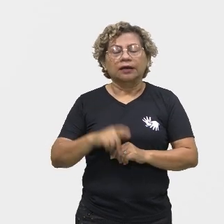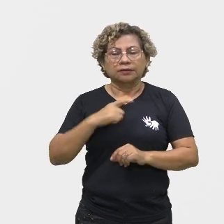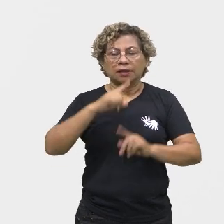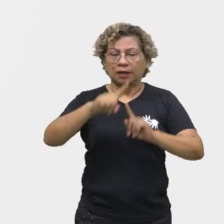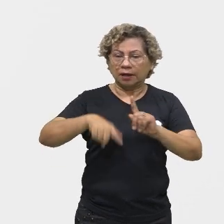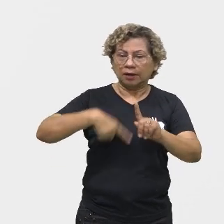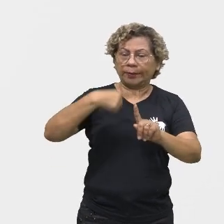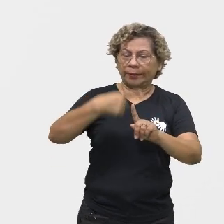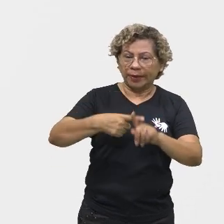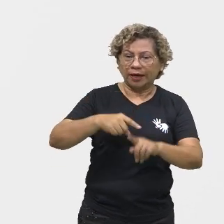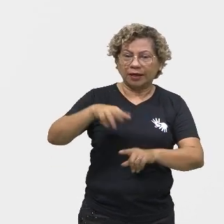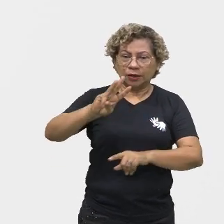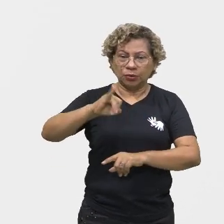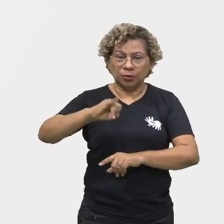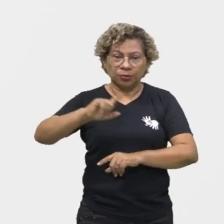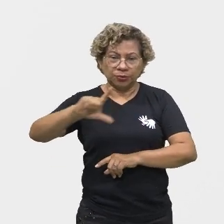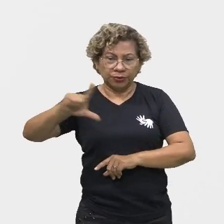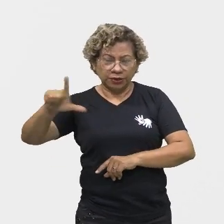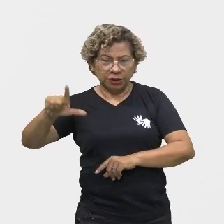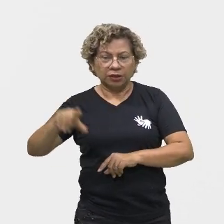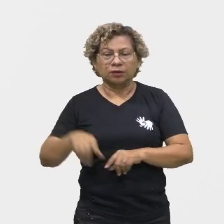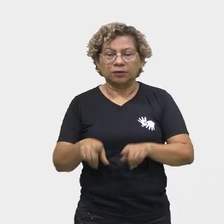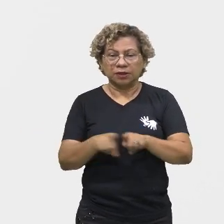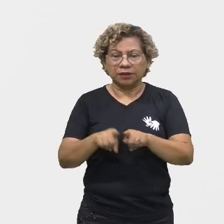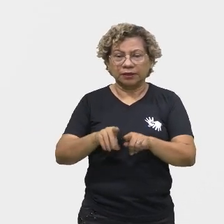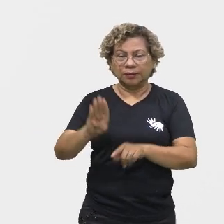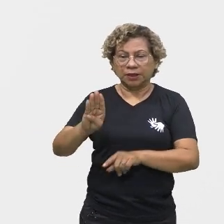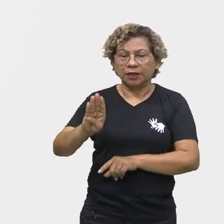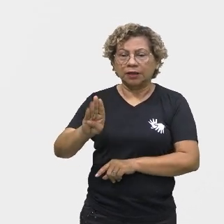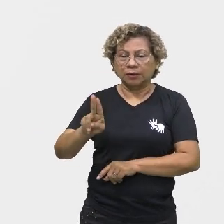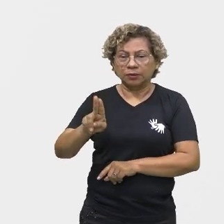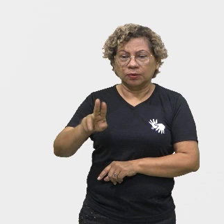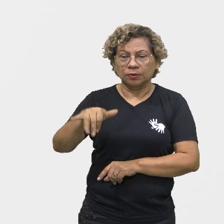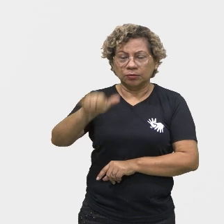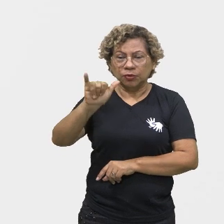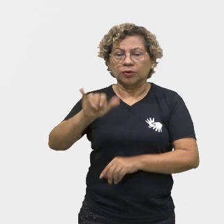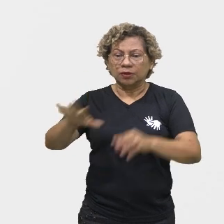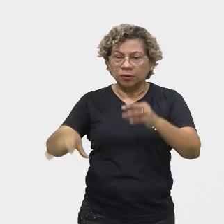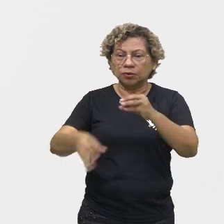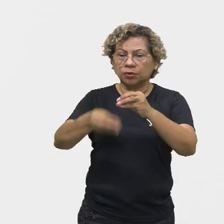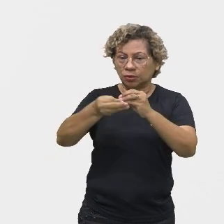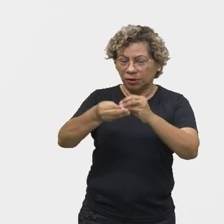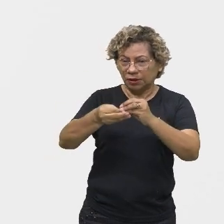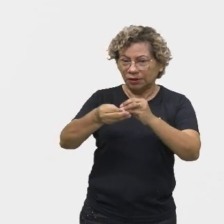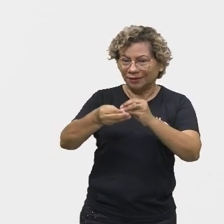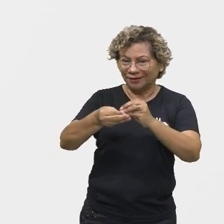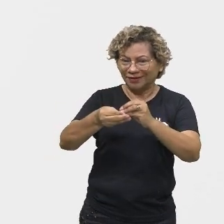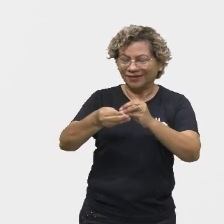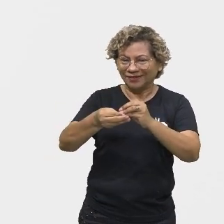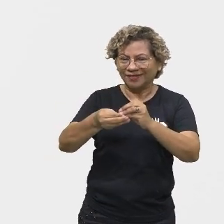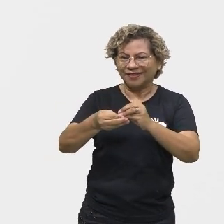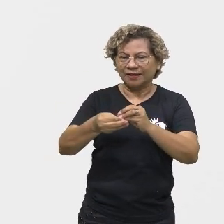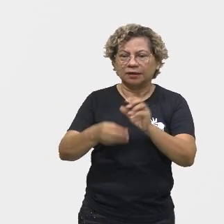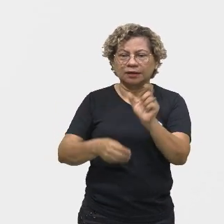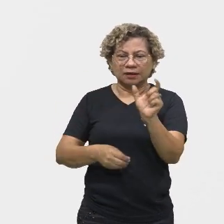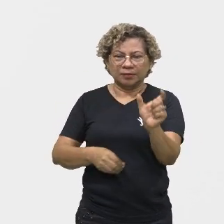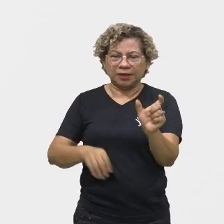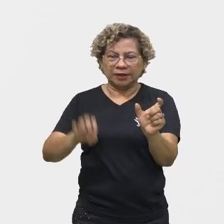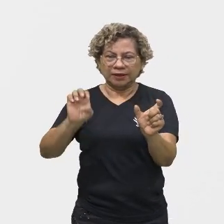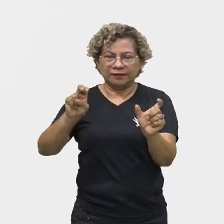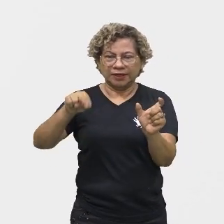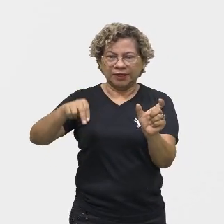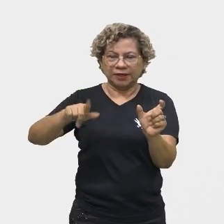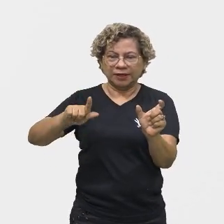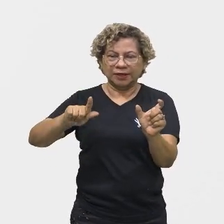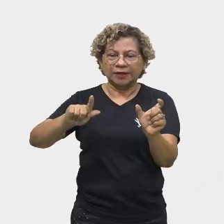o verbo principal, nesse caso aí é by, e aí nós temos um complemento, an English dictionary. Então, nós